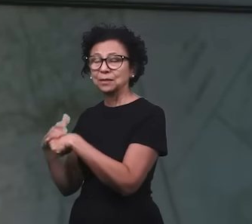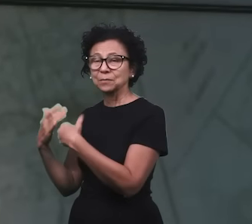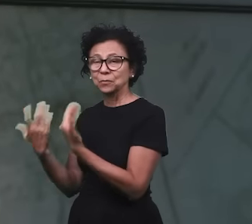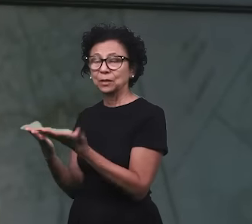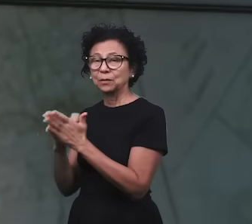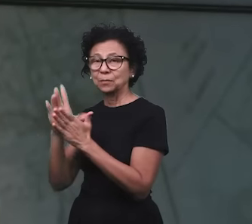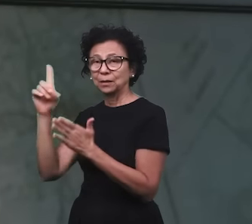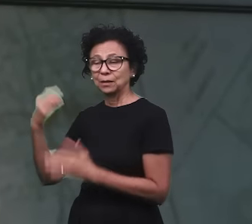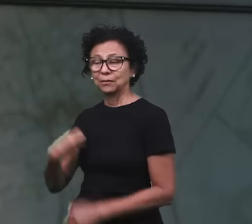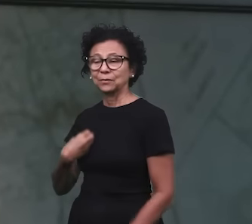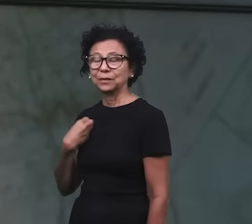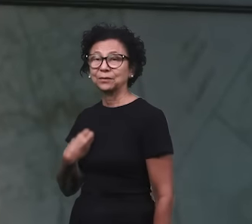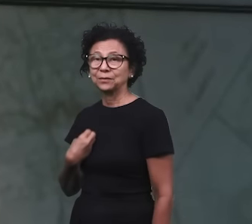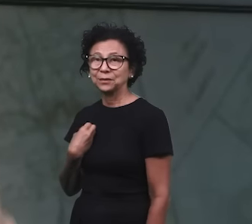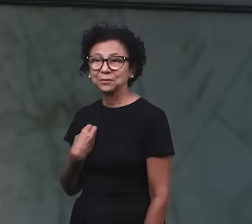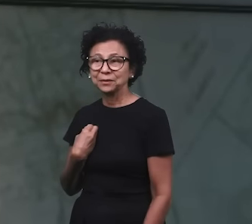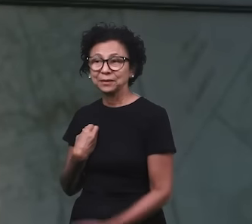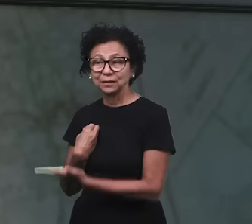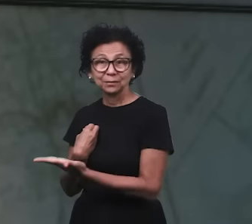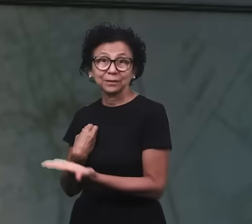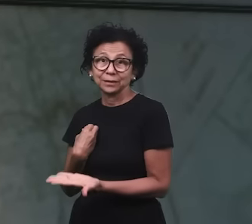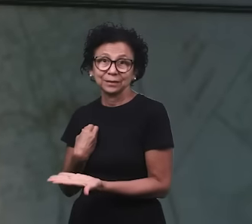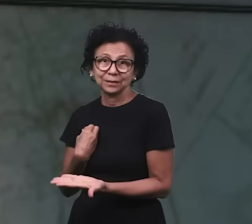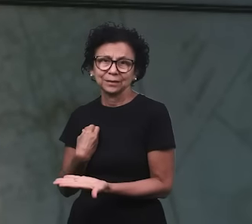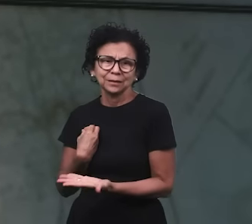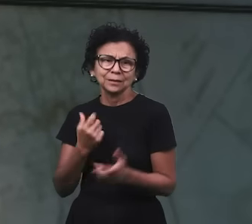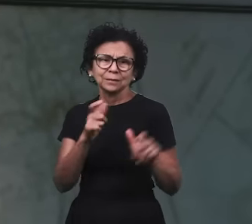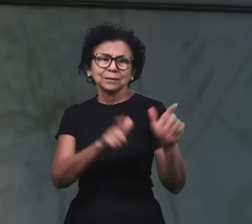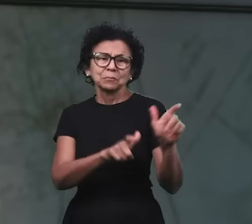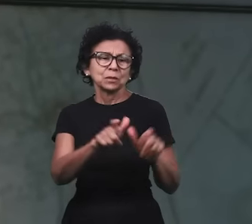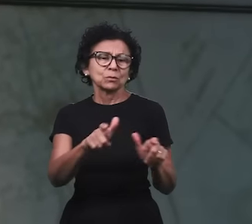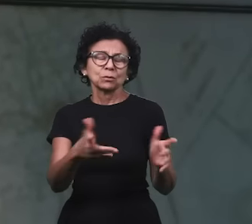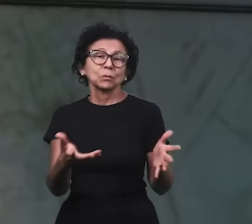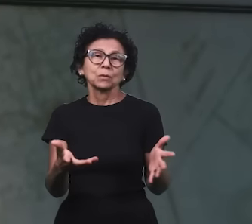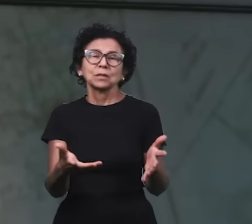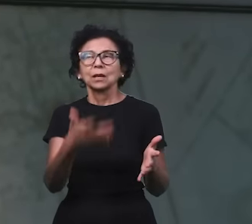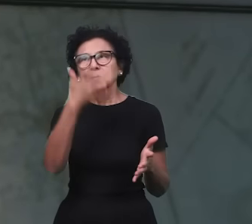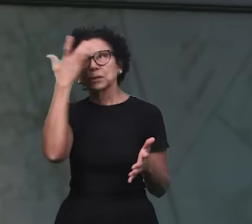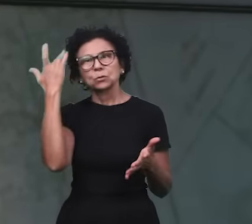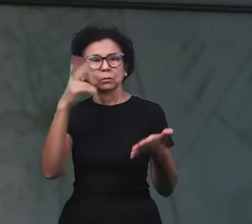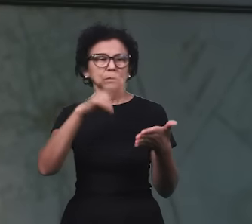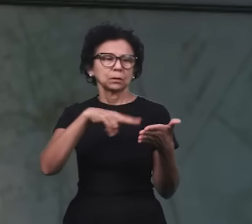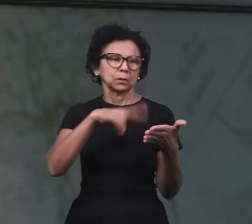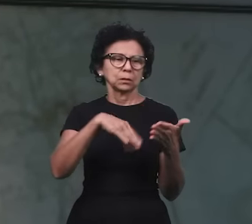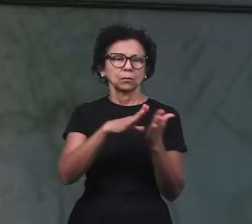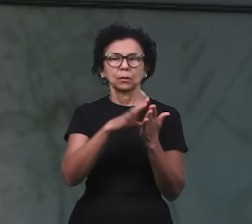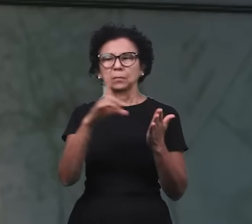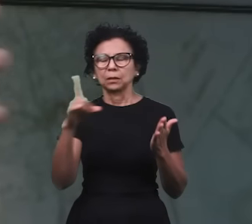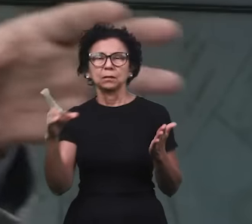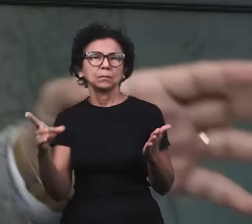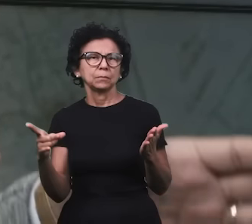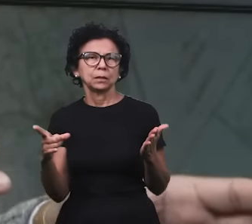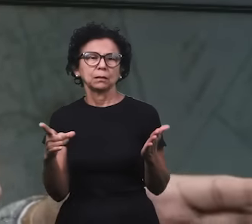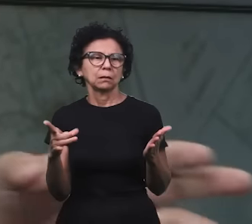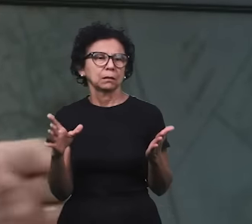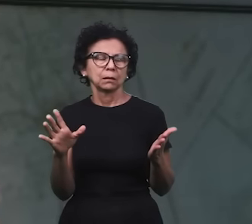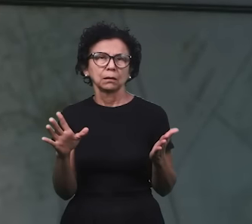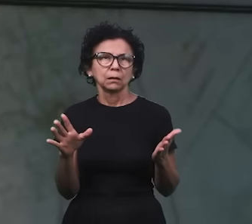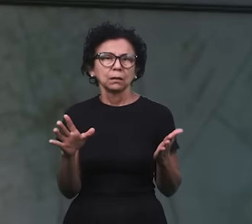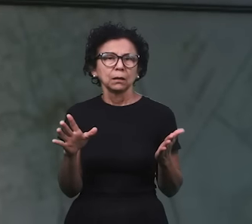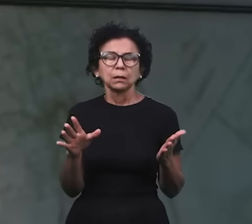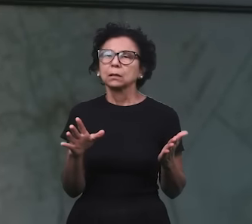bem. Então, esse é um fato importante, né? De que pessoas eram essas? Não eram pessoas, alguém que leu a Bíblia aqui, outro